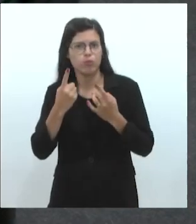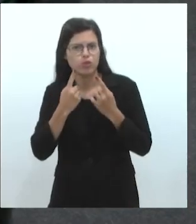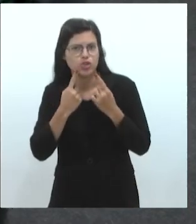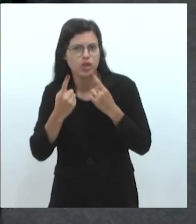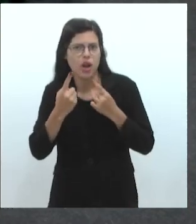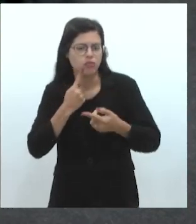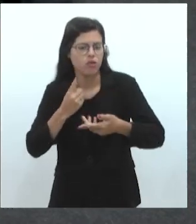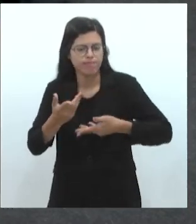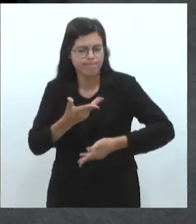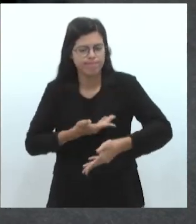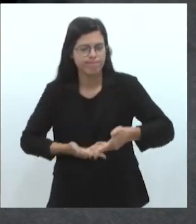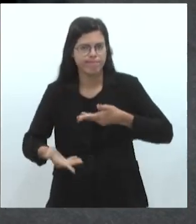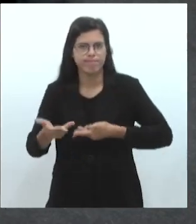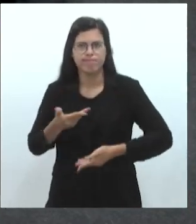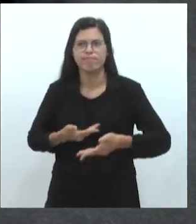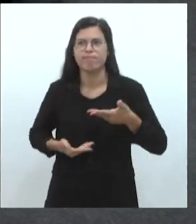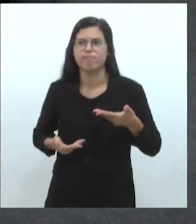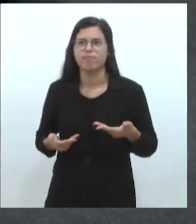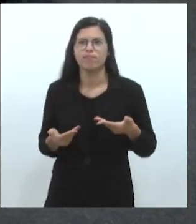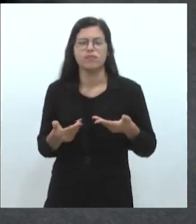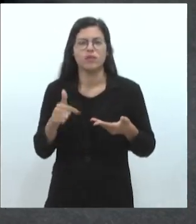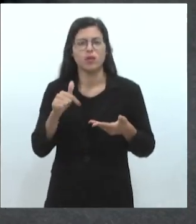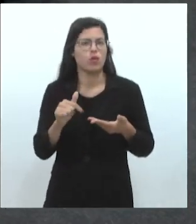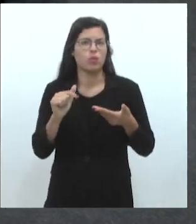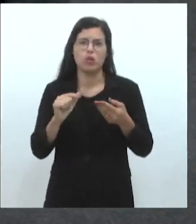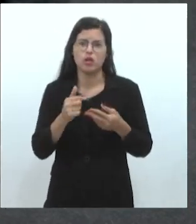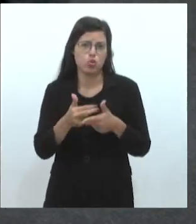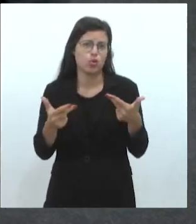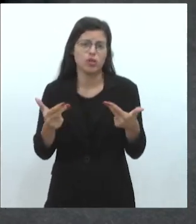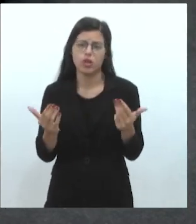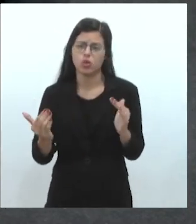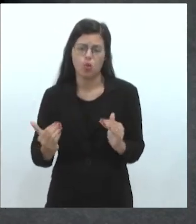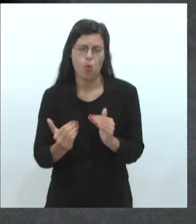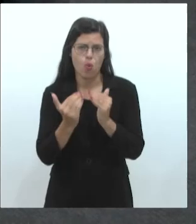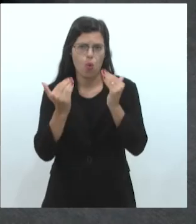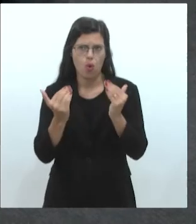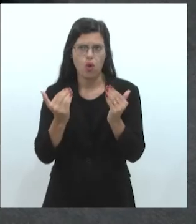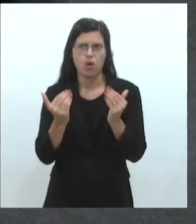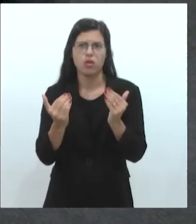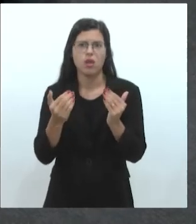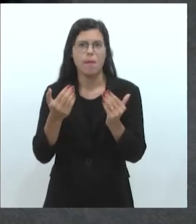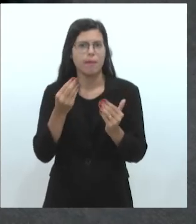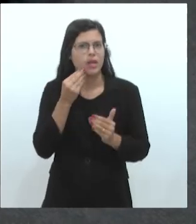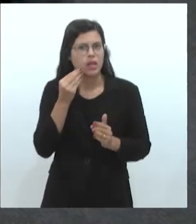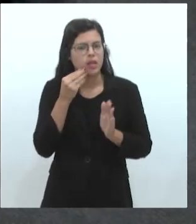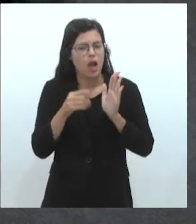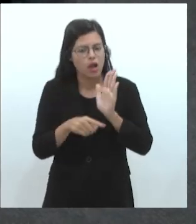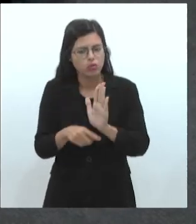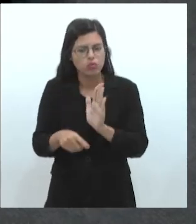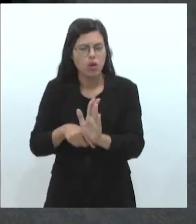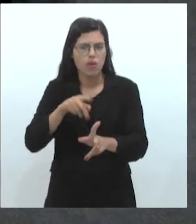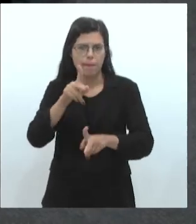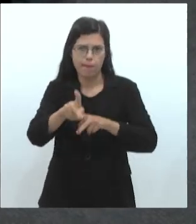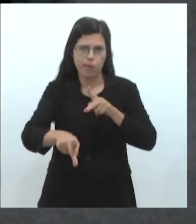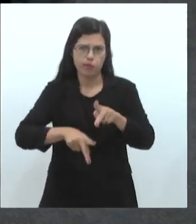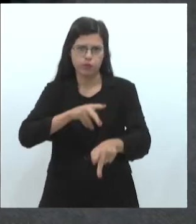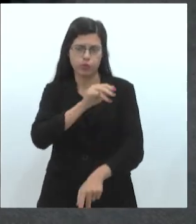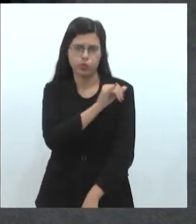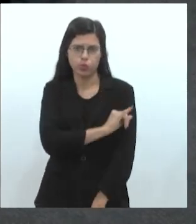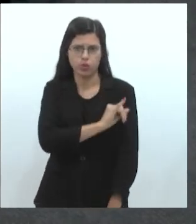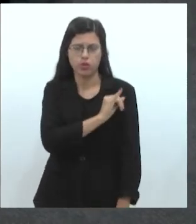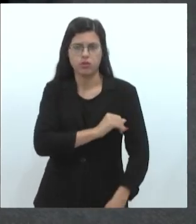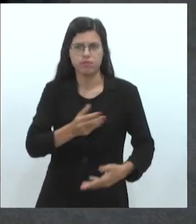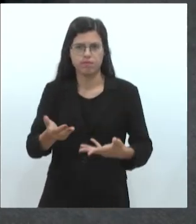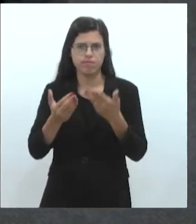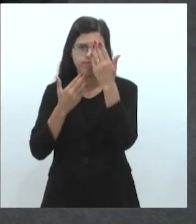nos converge, naquilo que faz com que a gente possa ver o benefício do outro, o benefício do povo fluminense. Então, quero agradecer primeiro